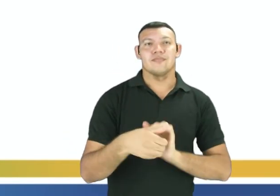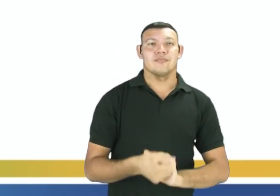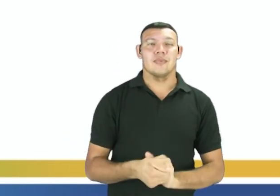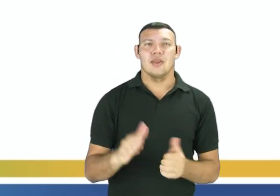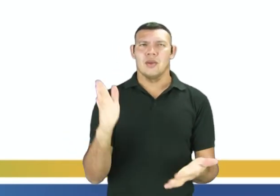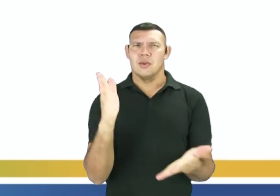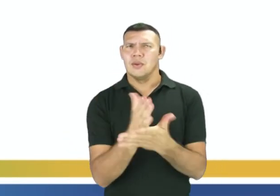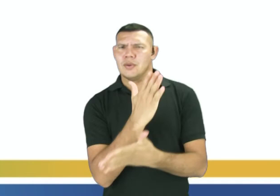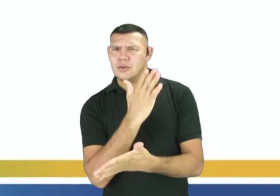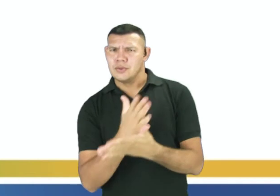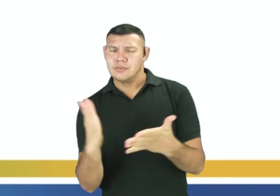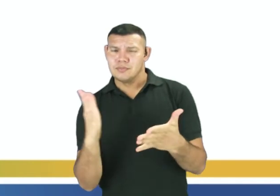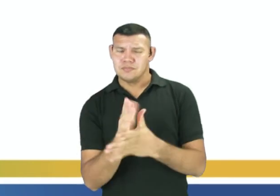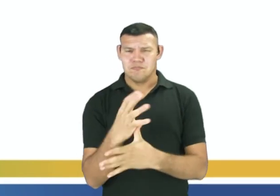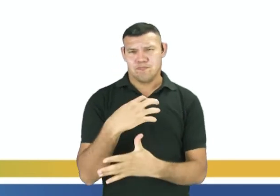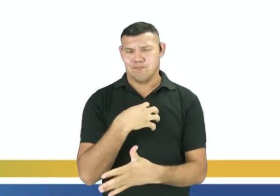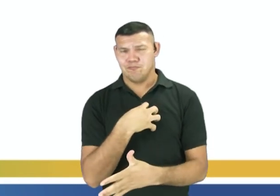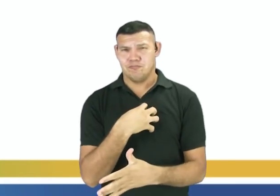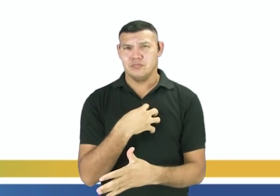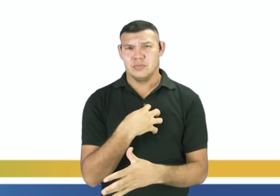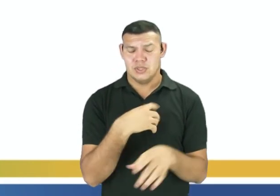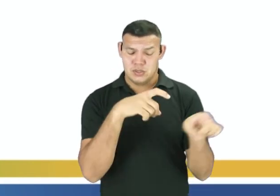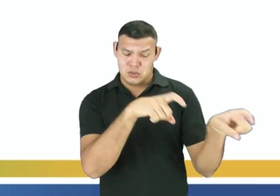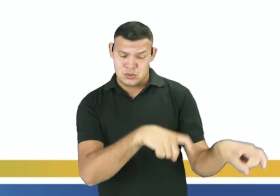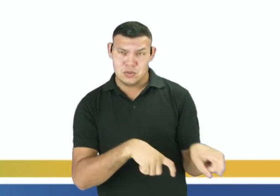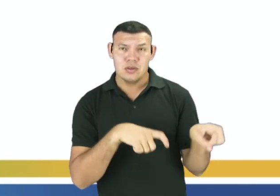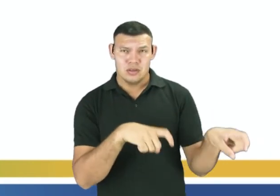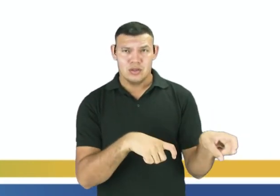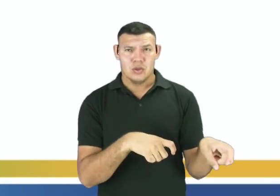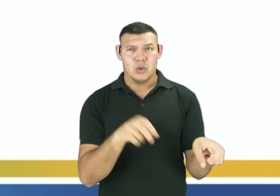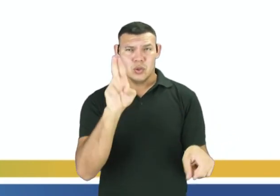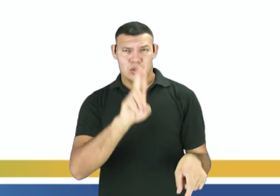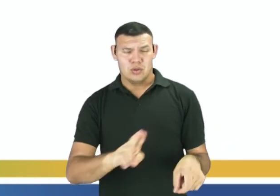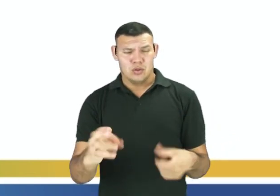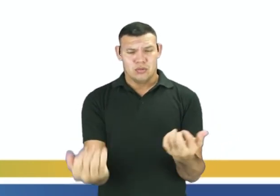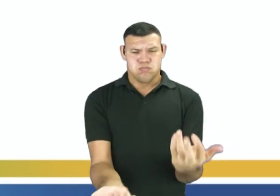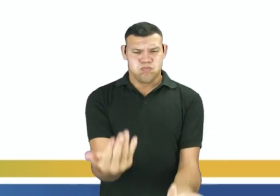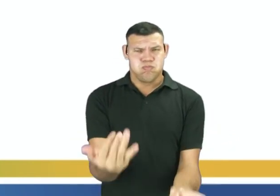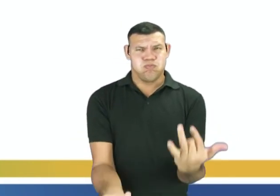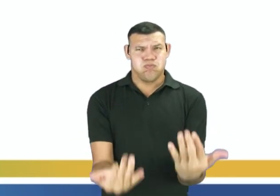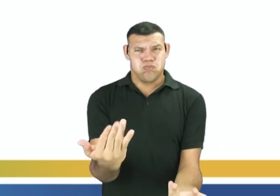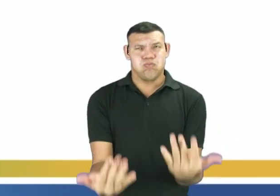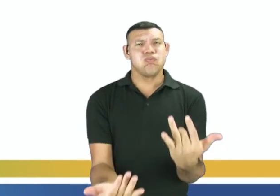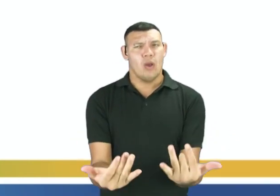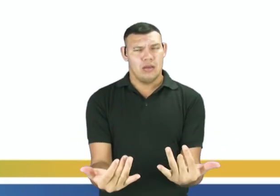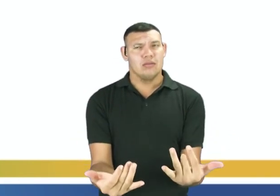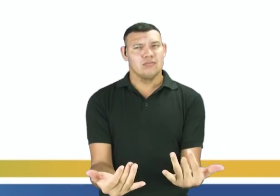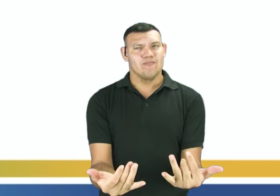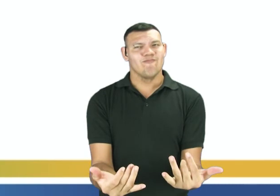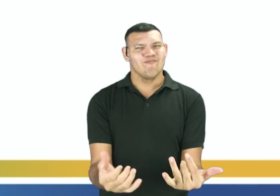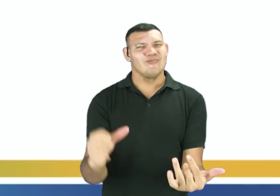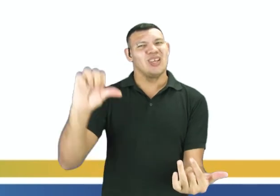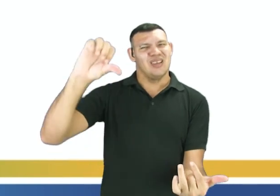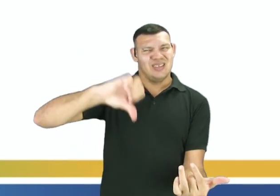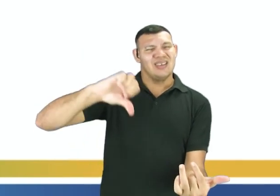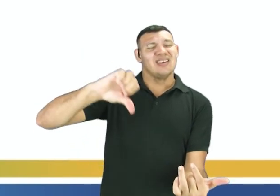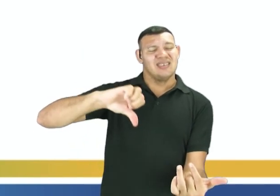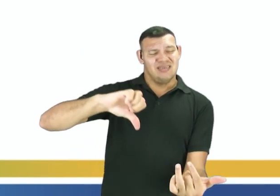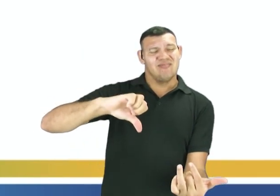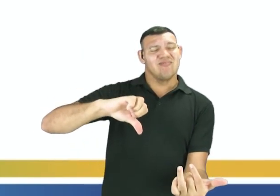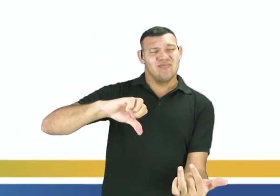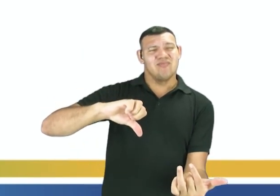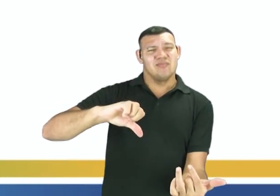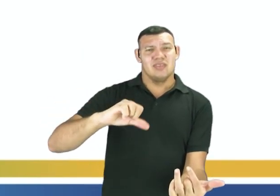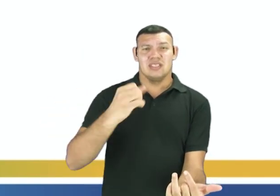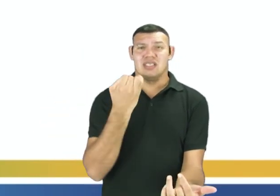algumas práticas agrícolas fazem uso de queimadas, apesar de produzirem grandes efeitos negativos, por exemplo, quando ocorre